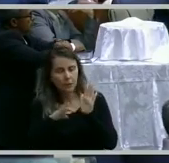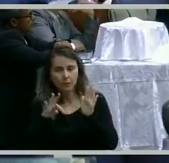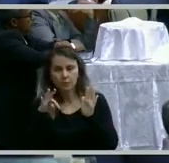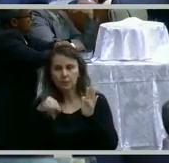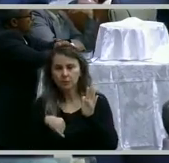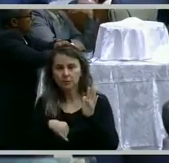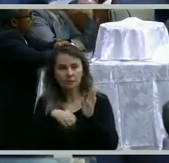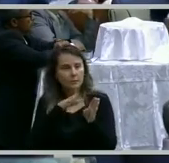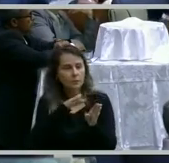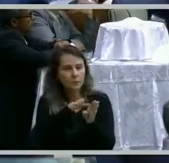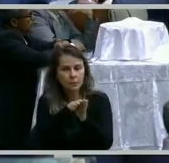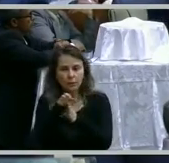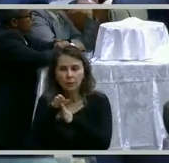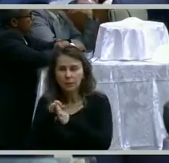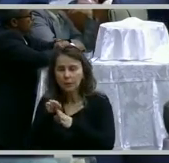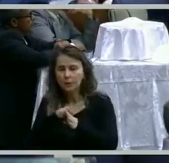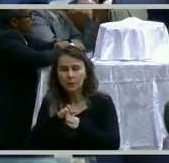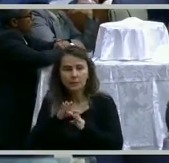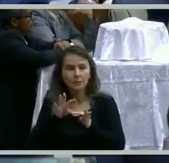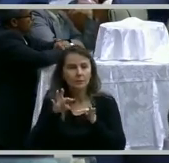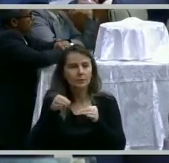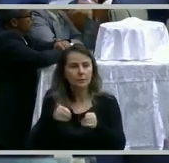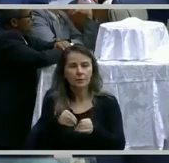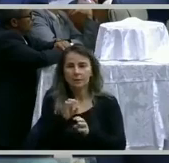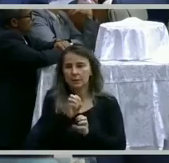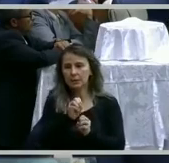Ela ensina todas as ciências.